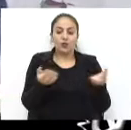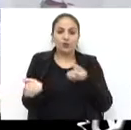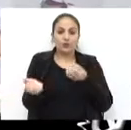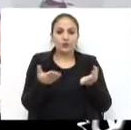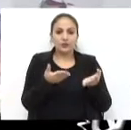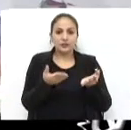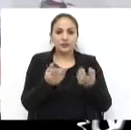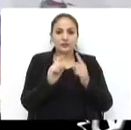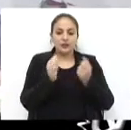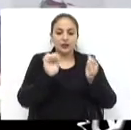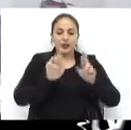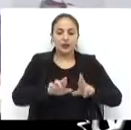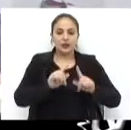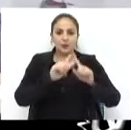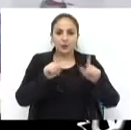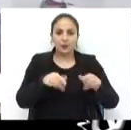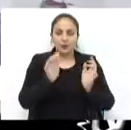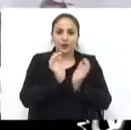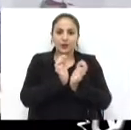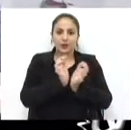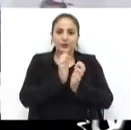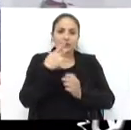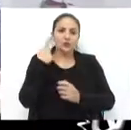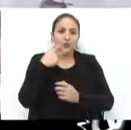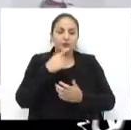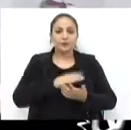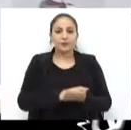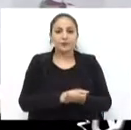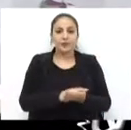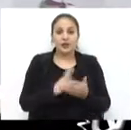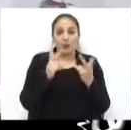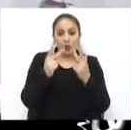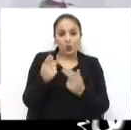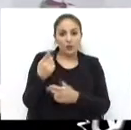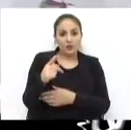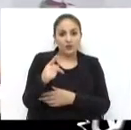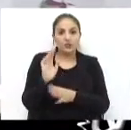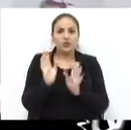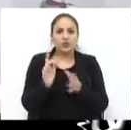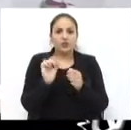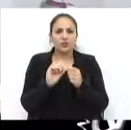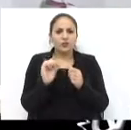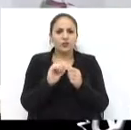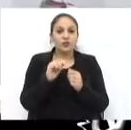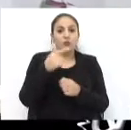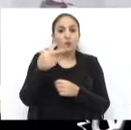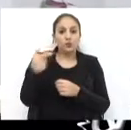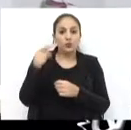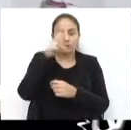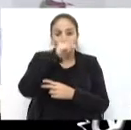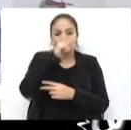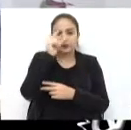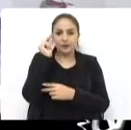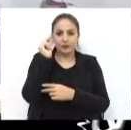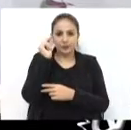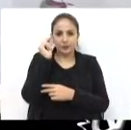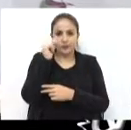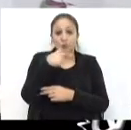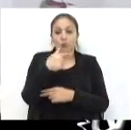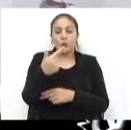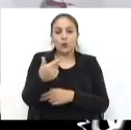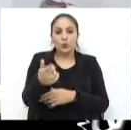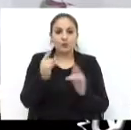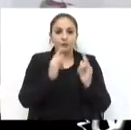públicos, caros colegas vereadores. Medidas como essa já estão sendo adotadas em outros municípios,